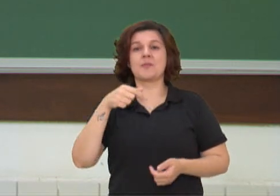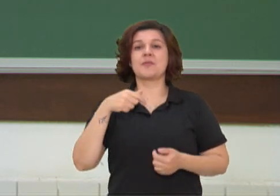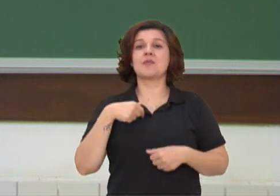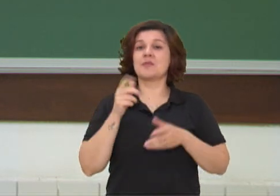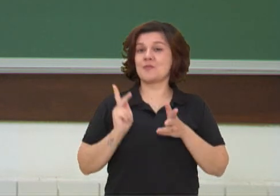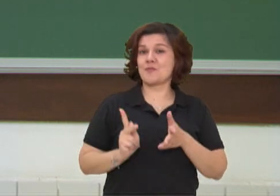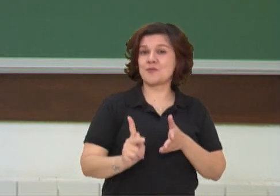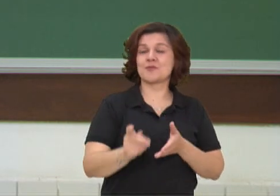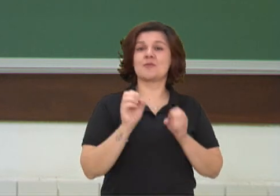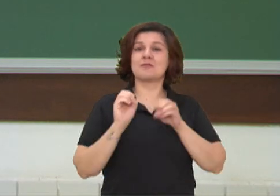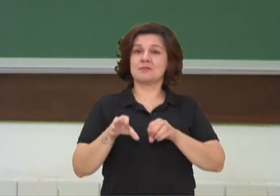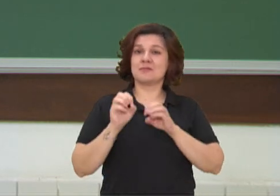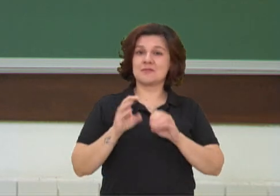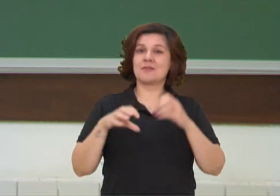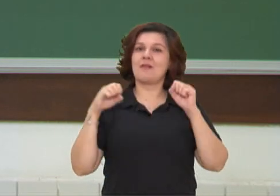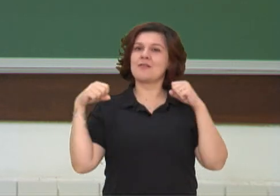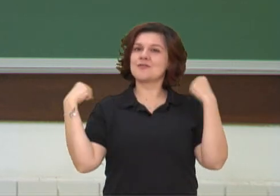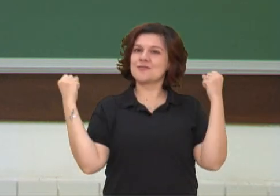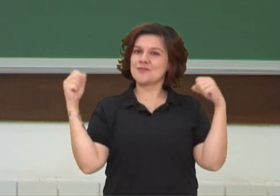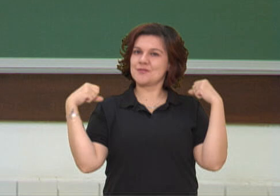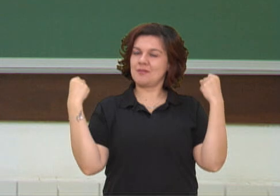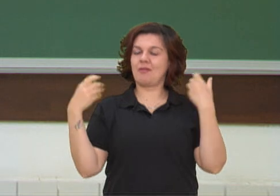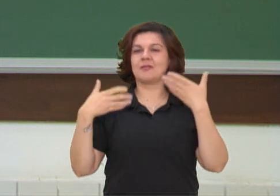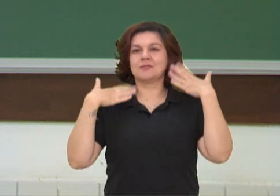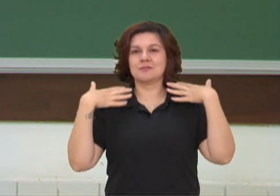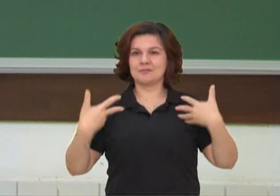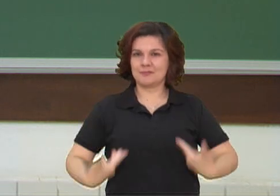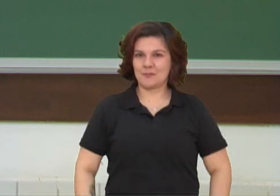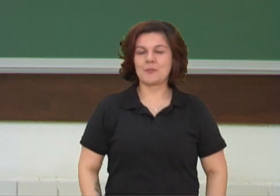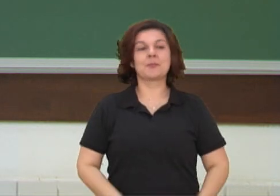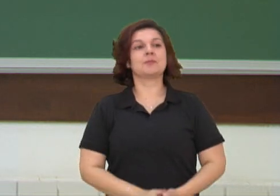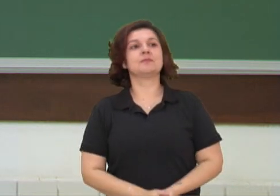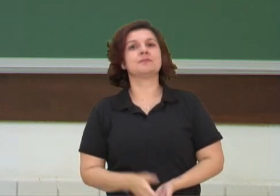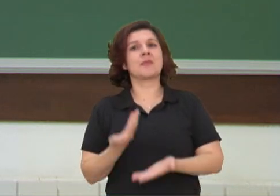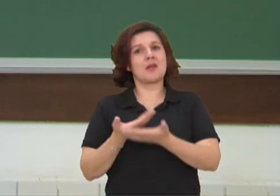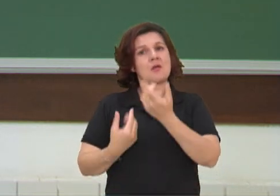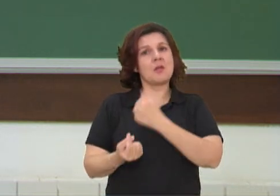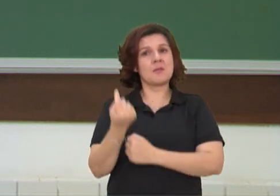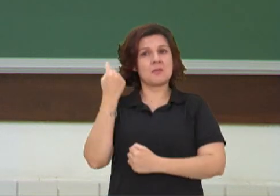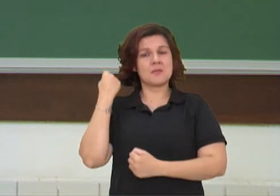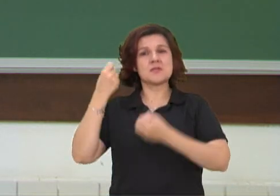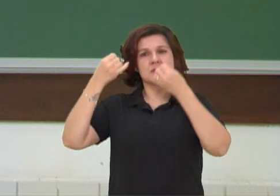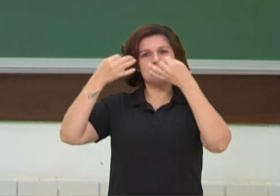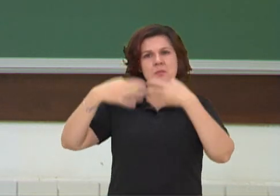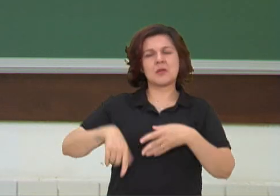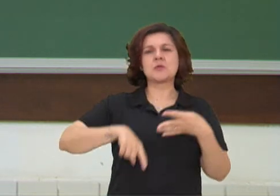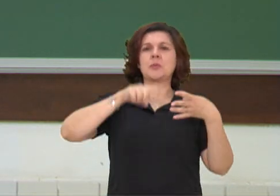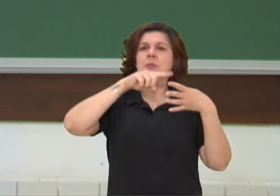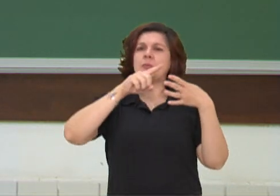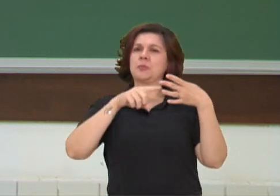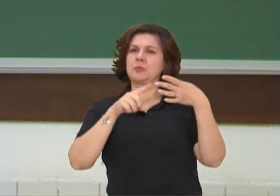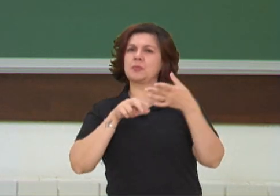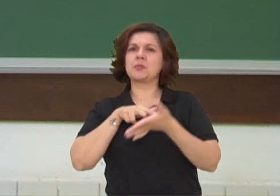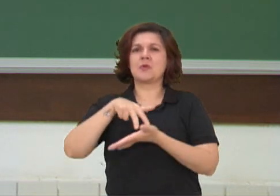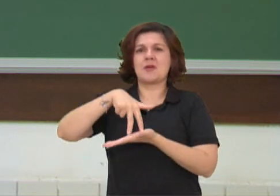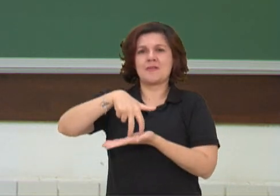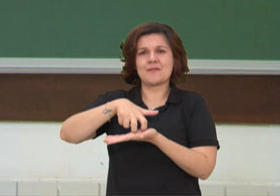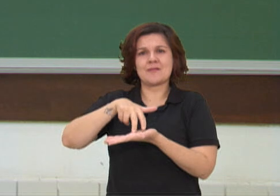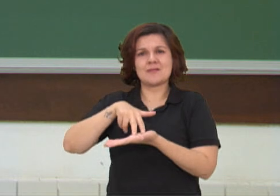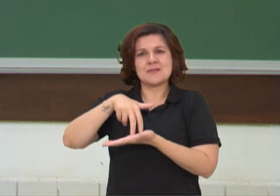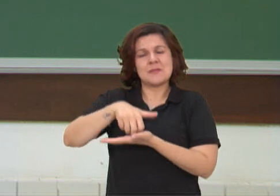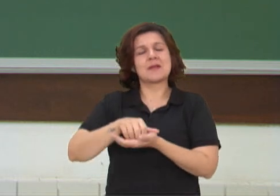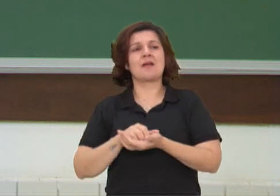conteúdo de ginástica de condicionamento físico. Na aula passada falamos ali um pouco sobre os tipos de flexibilidade, alguns exercícios